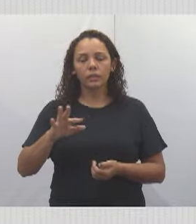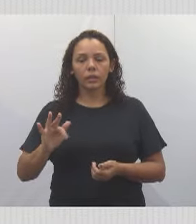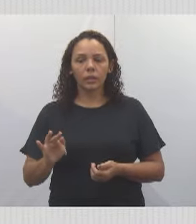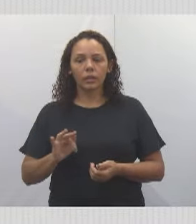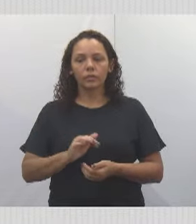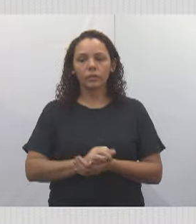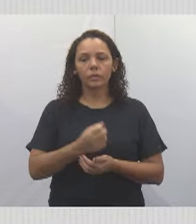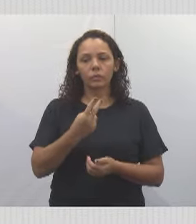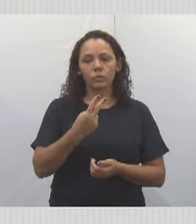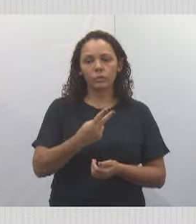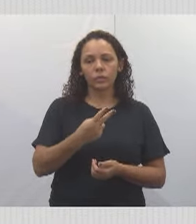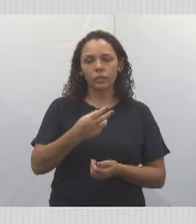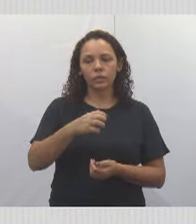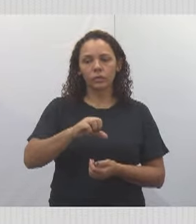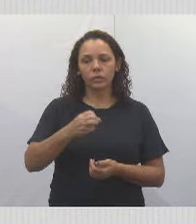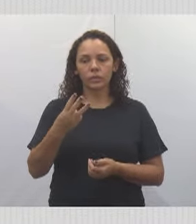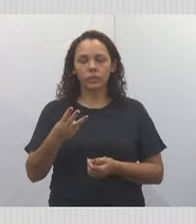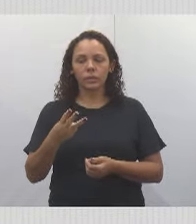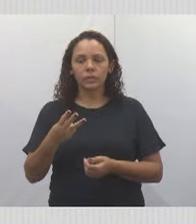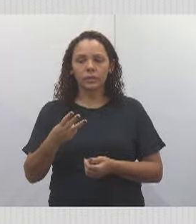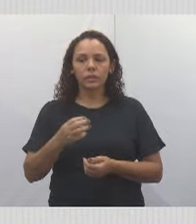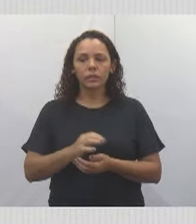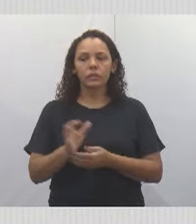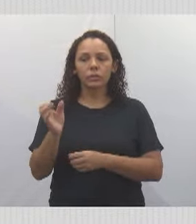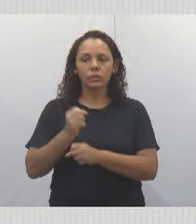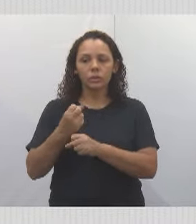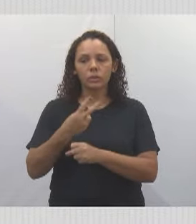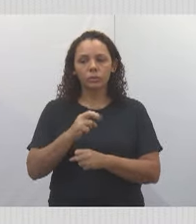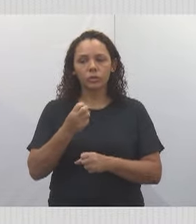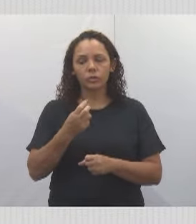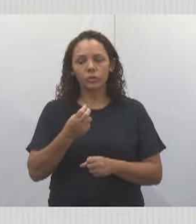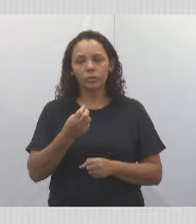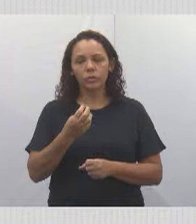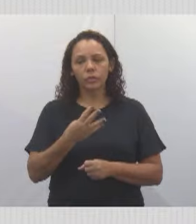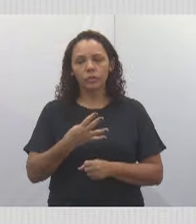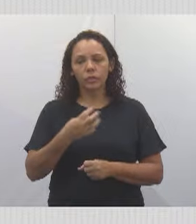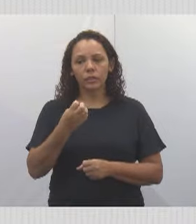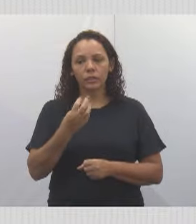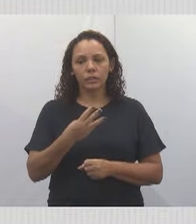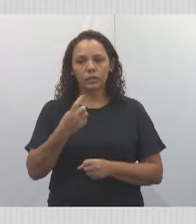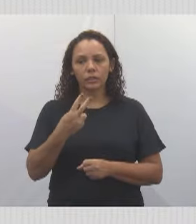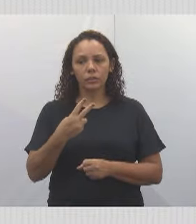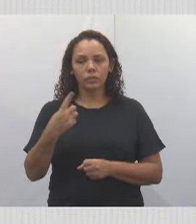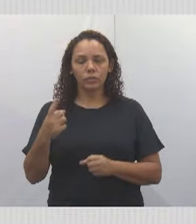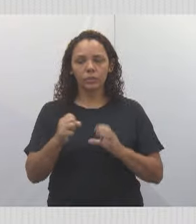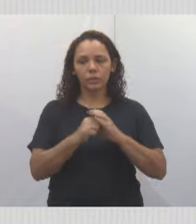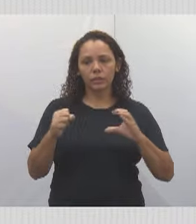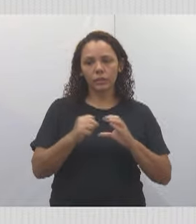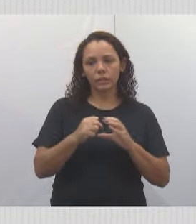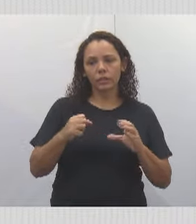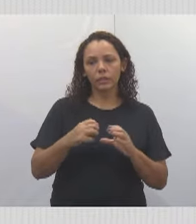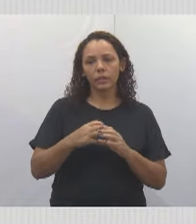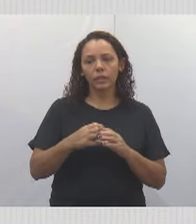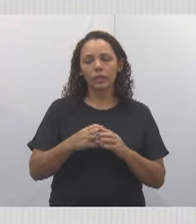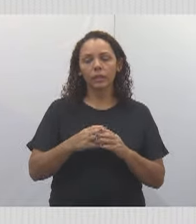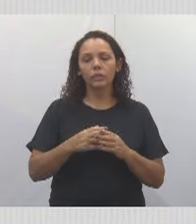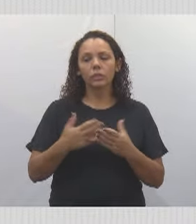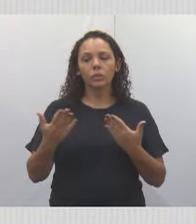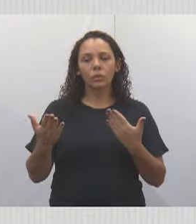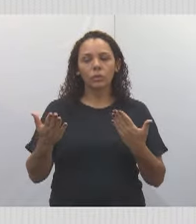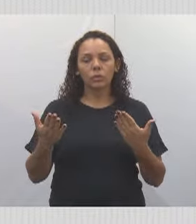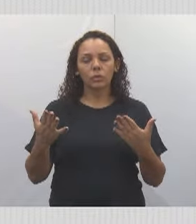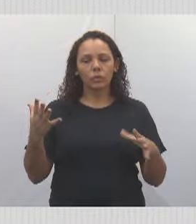2024, 321. Santa Casa, 684. 2024, 659. Total, comparado